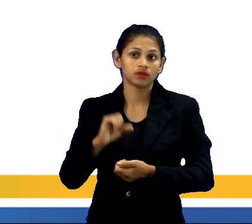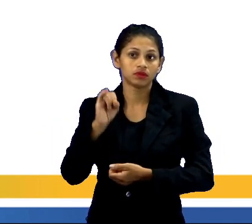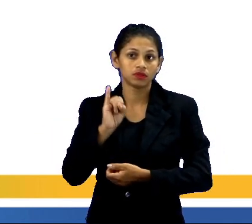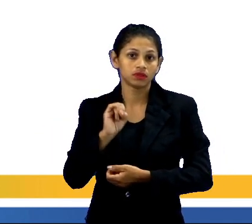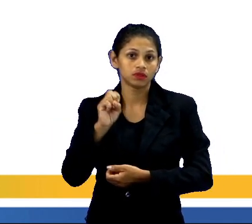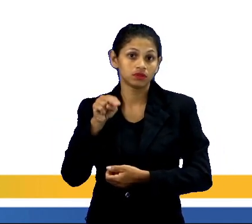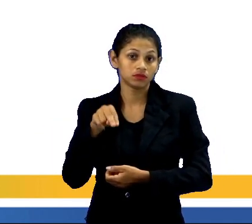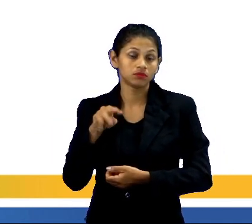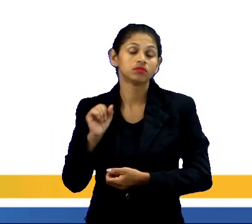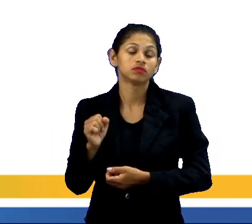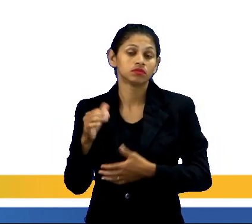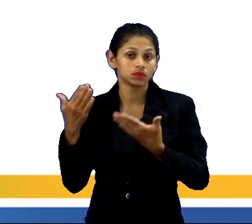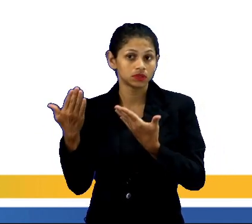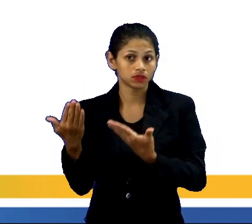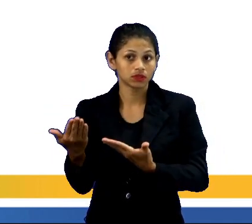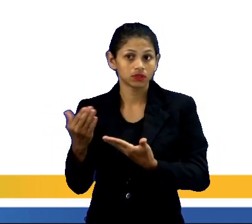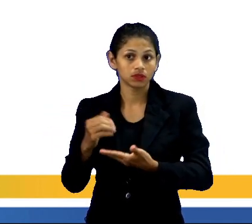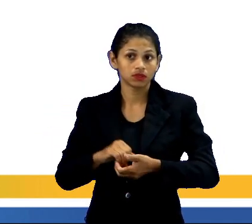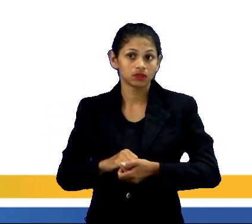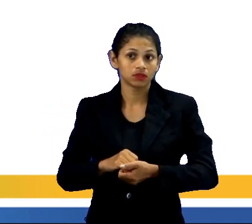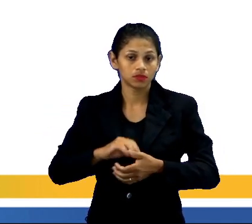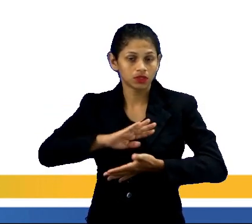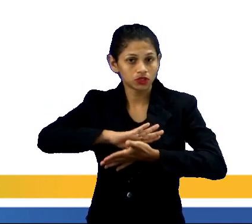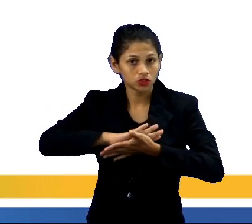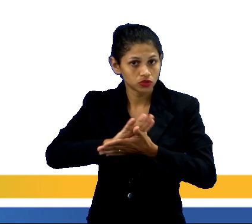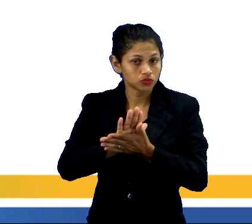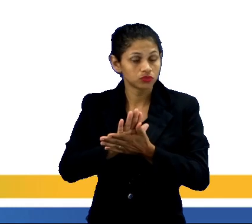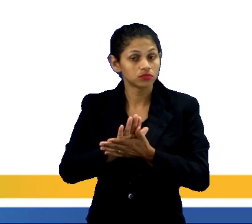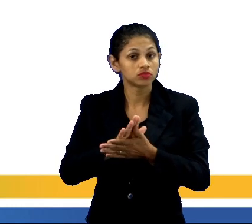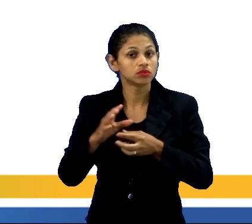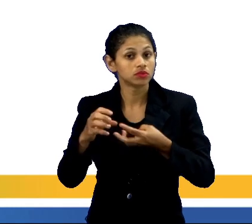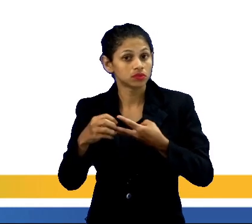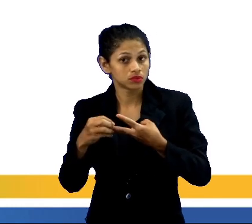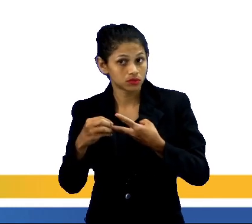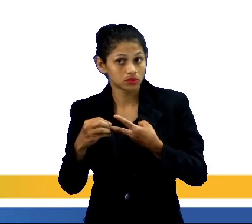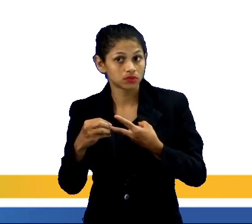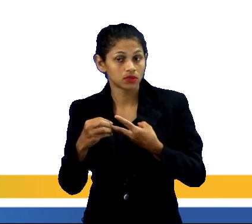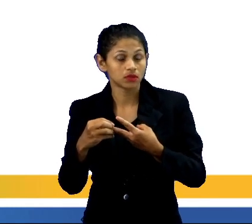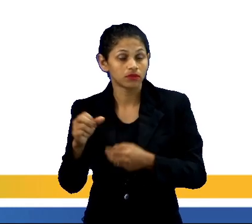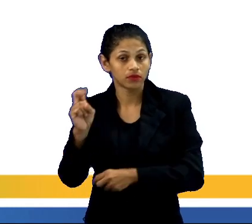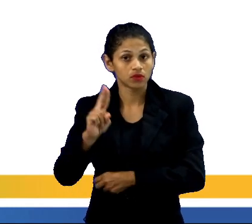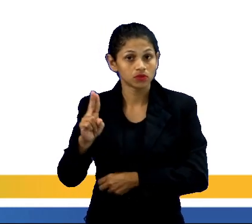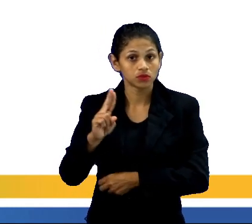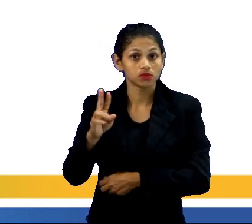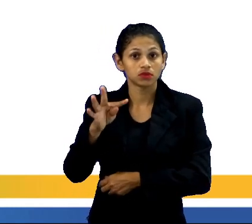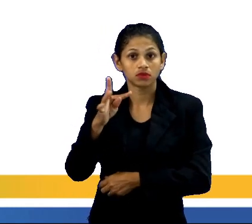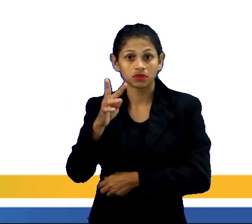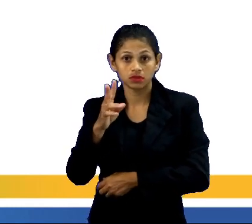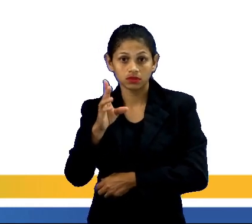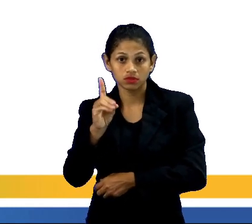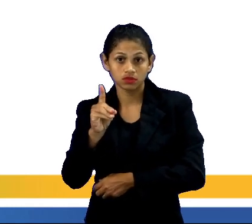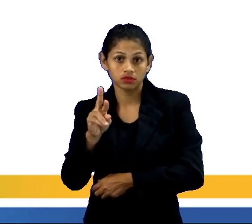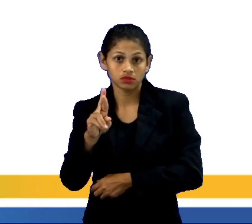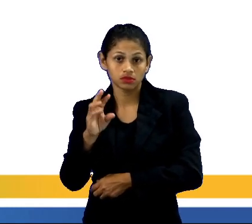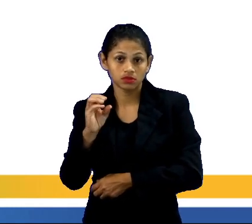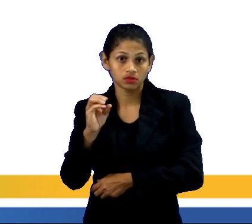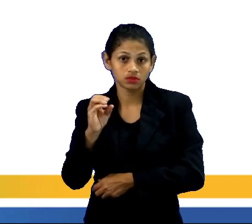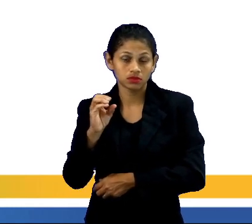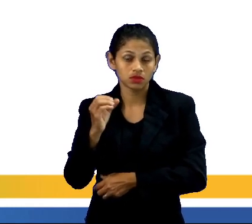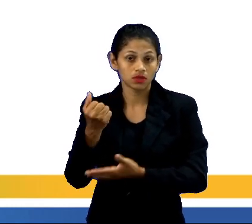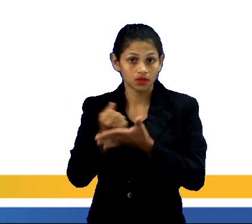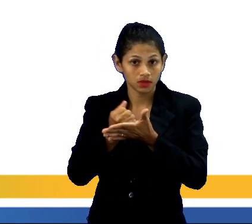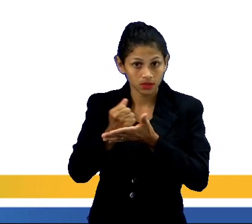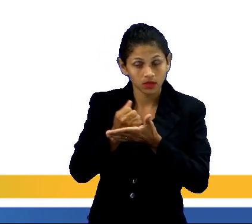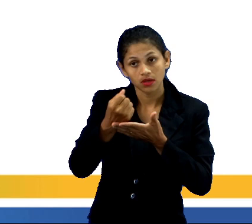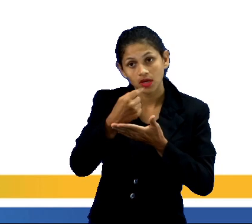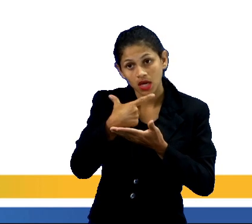para destruir as células tumorais. Então, a gente vai utilizar drogas que vão fazer a questão da inibição do